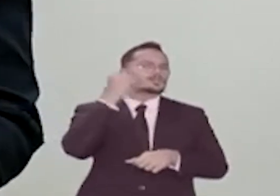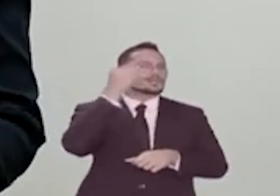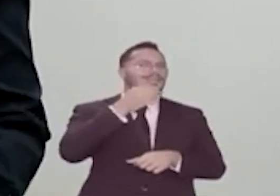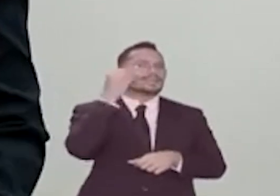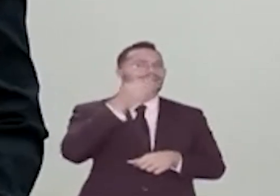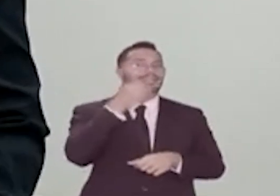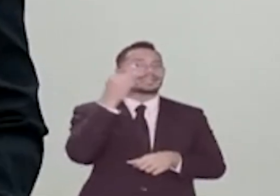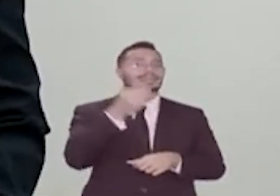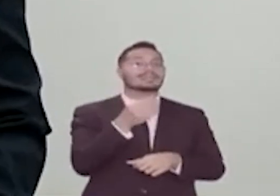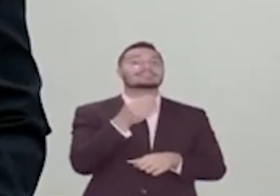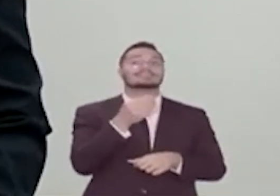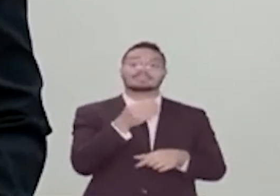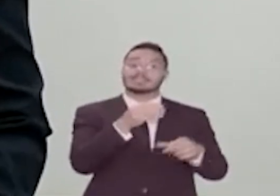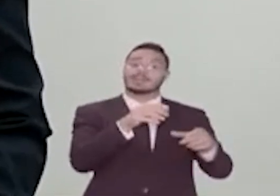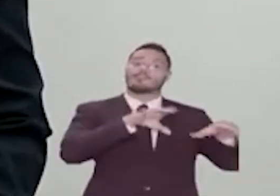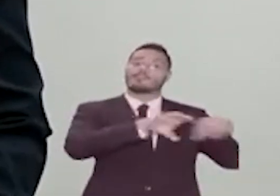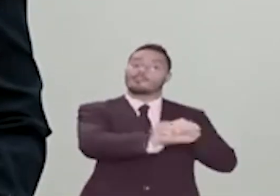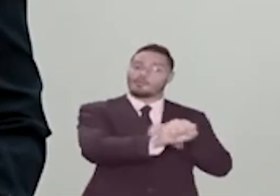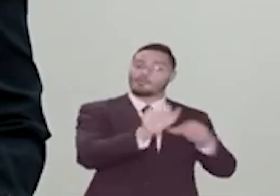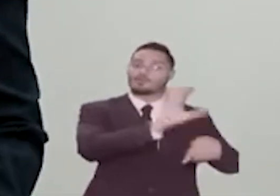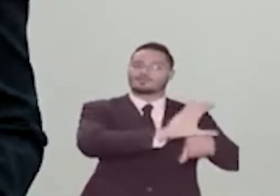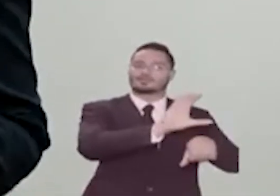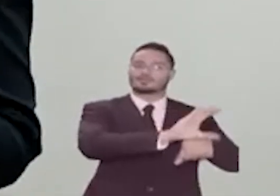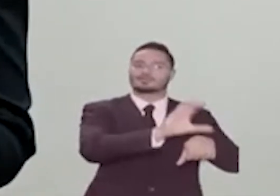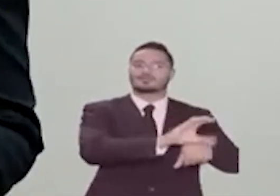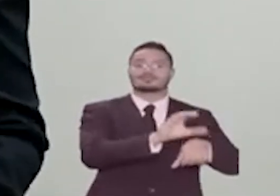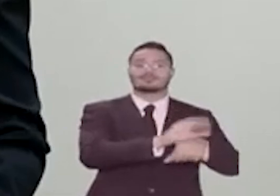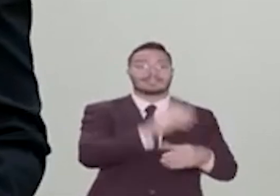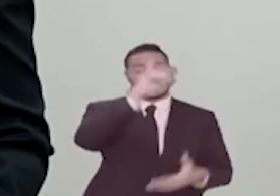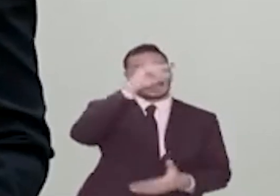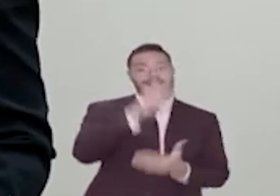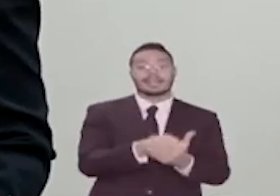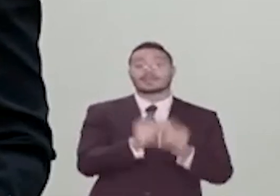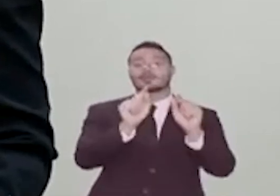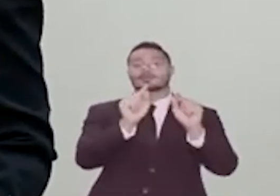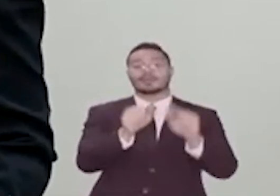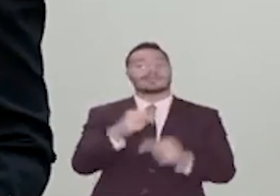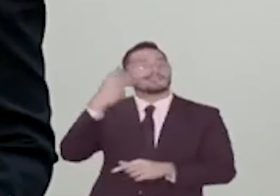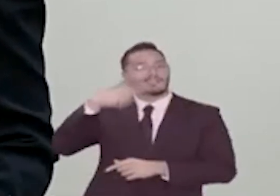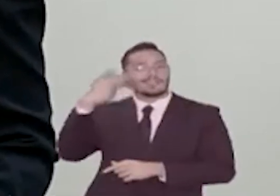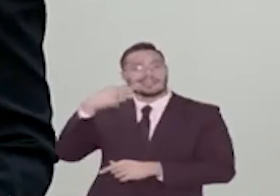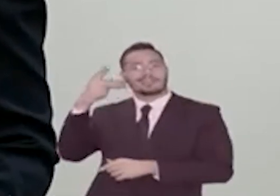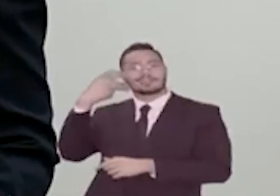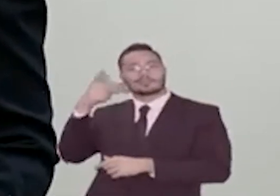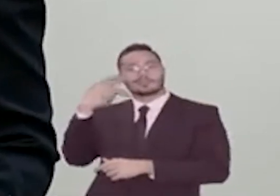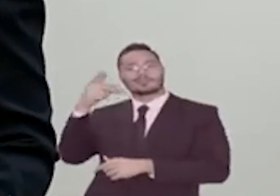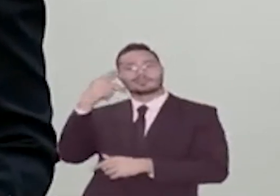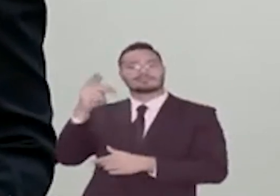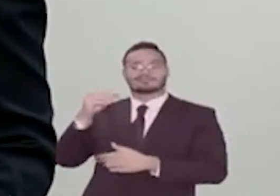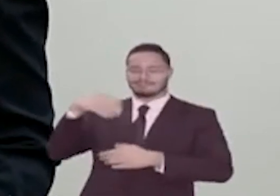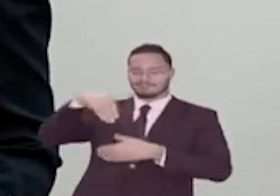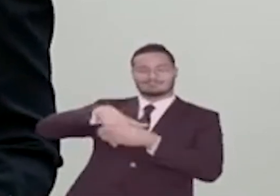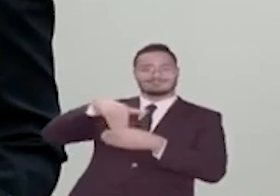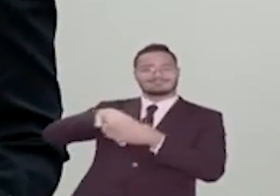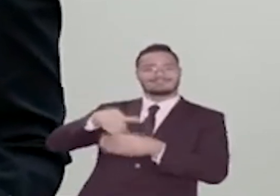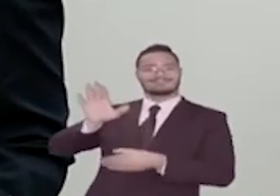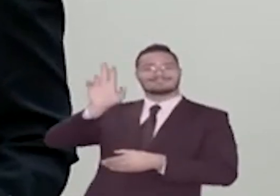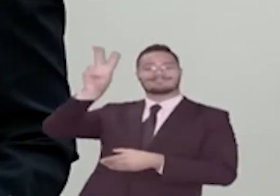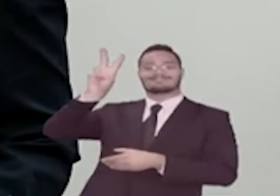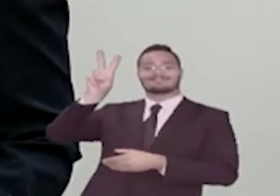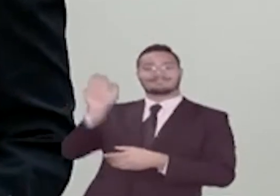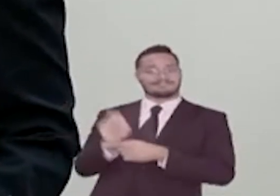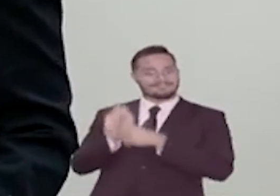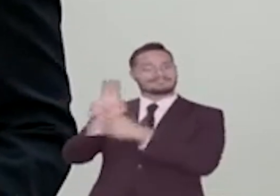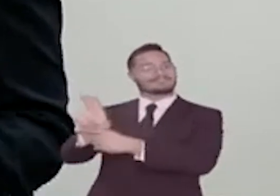sendo pré-candidatas a vereadora na nossa cidade, coordenando campanhas, participando ativamente do processo político e